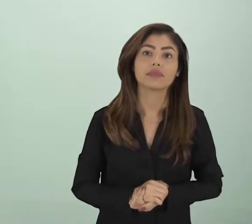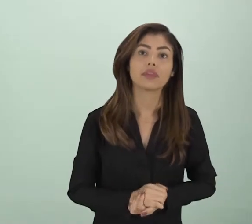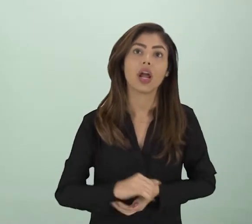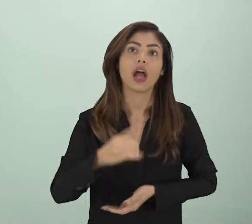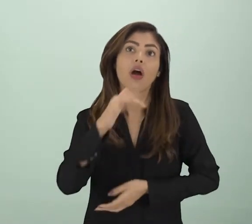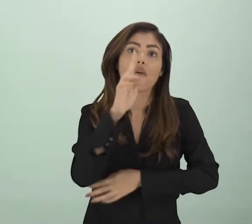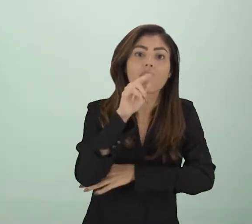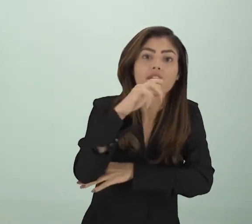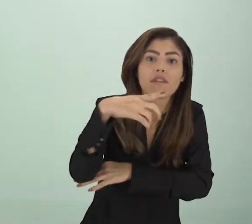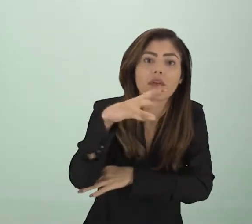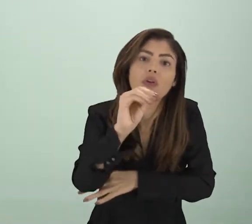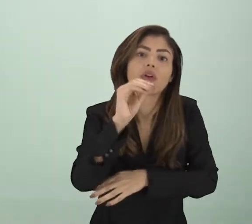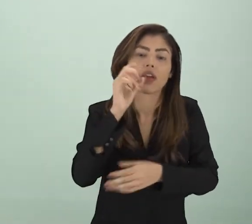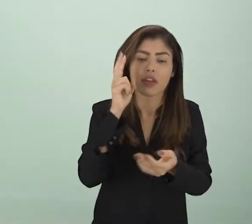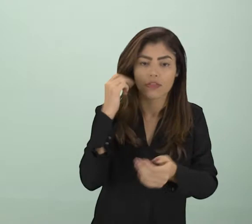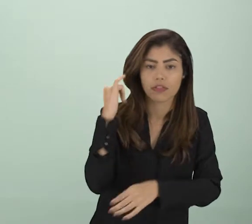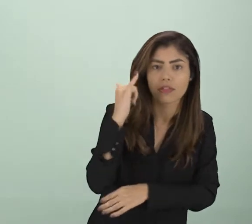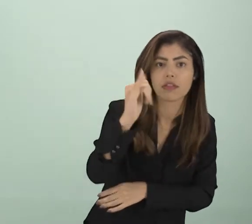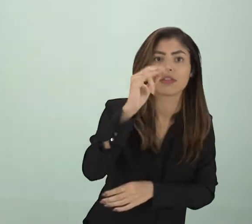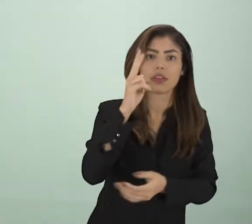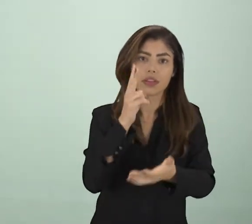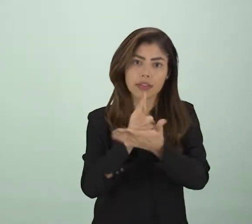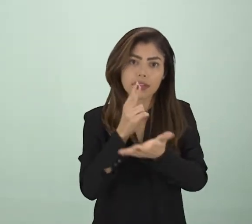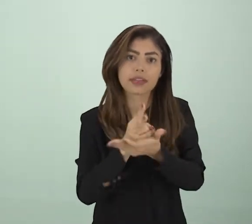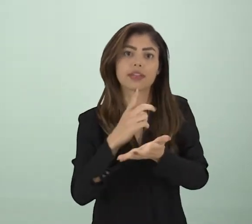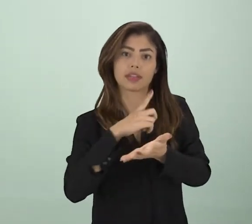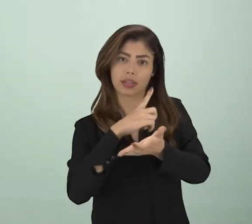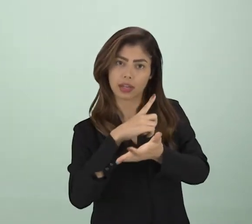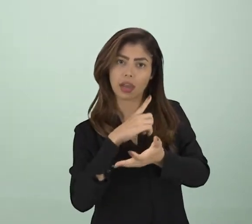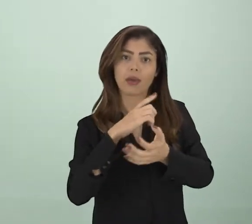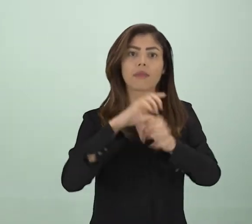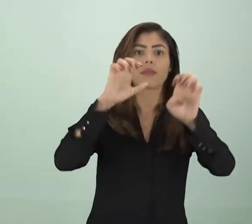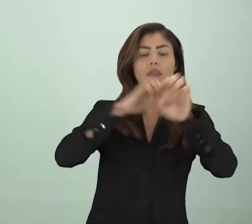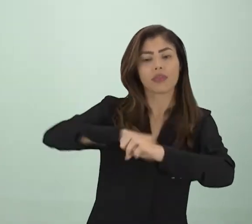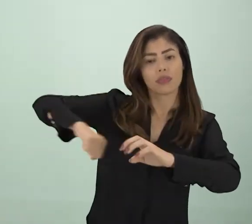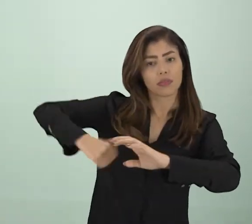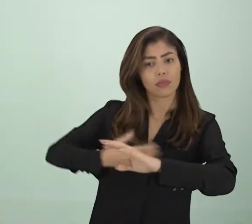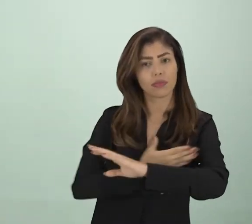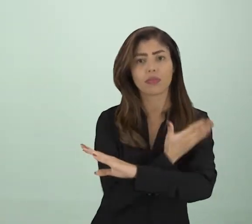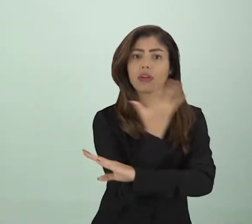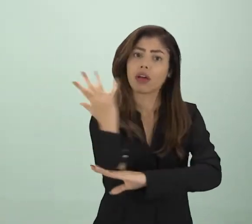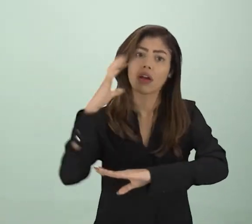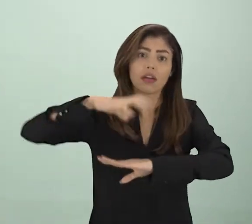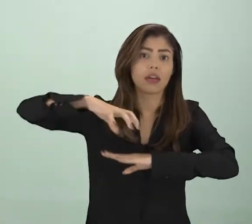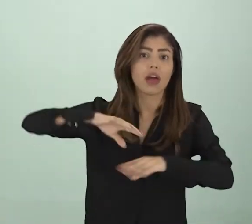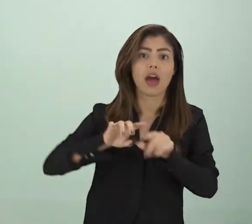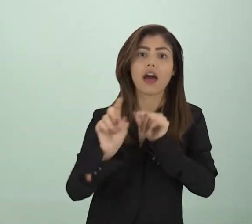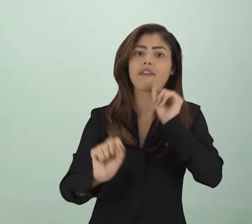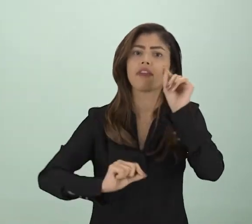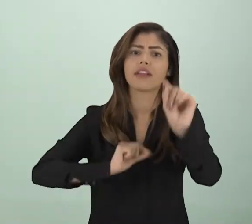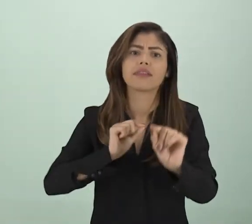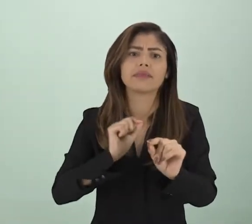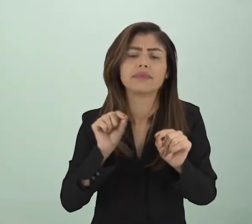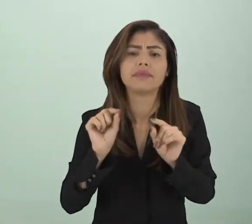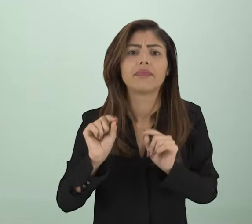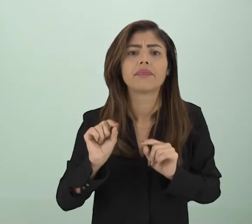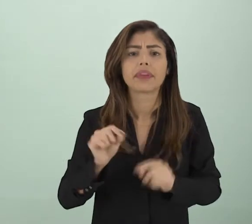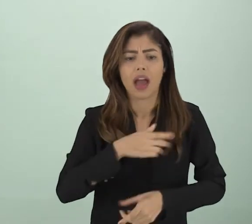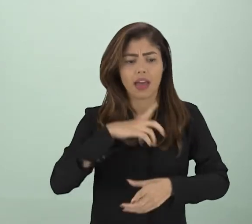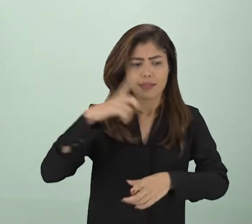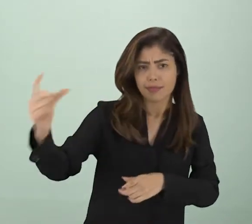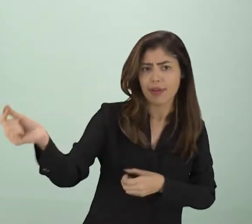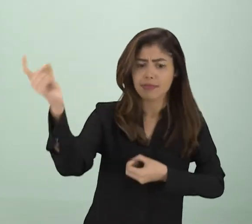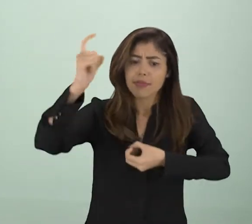de energia que acontece no ecossistema, ele é caracterizado por entradas e saídas dentro de